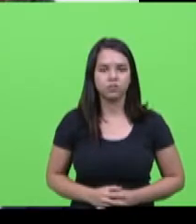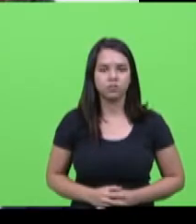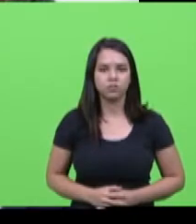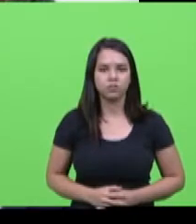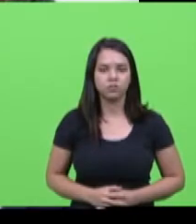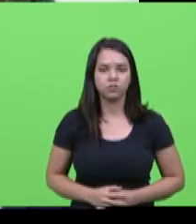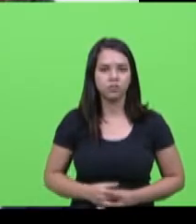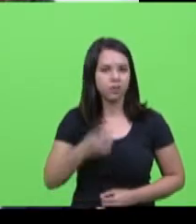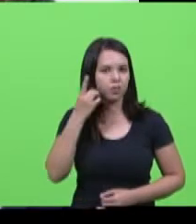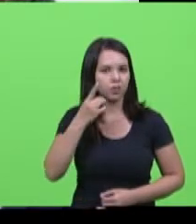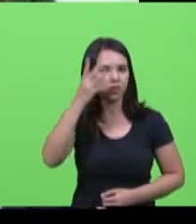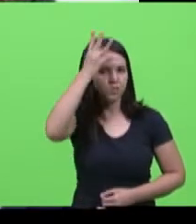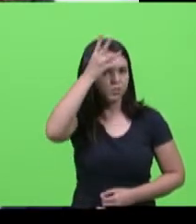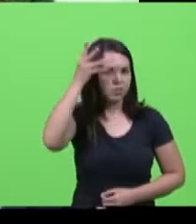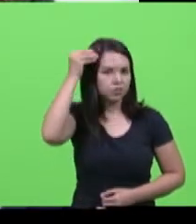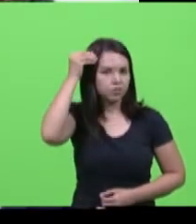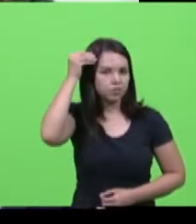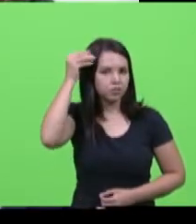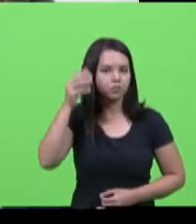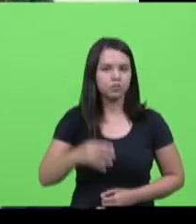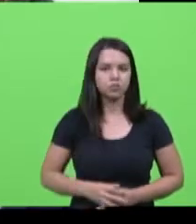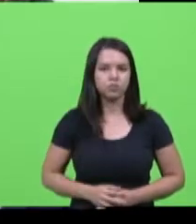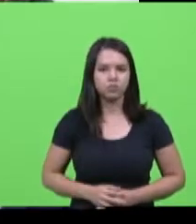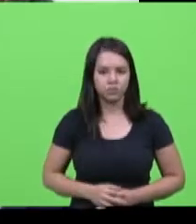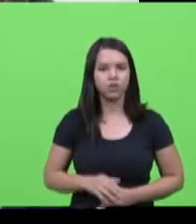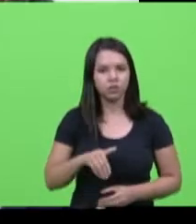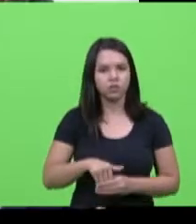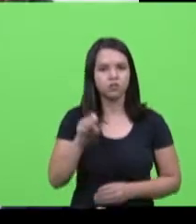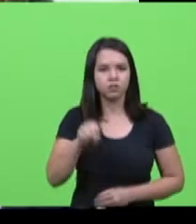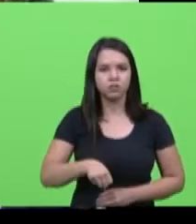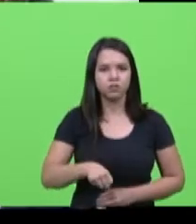Deputada Luciane Carminati. Sim, presidente.